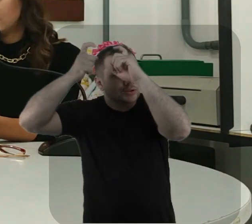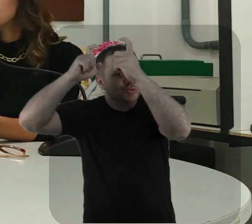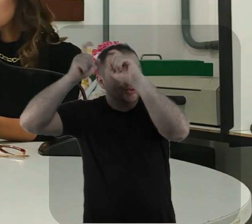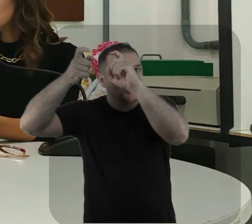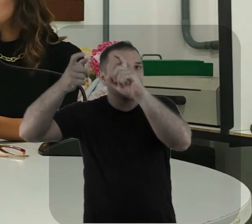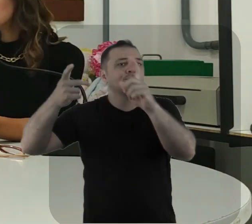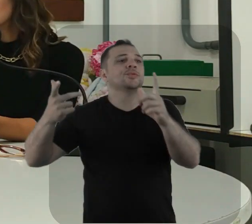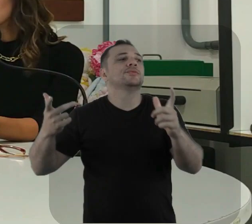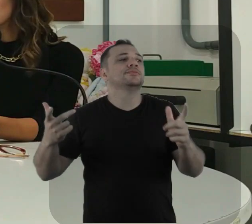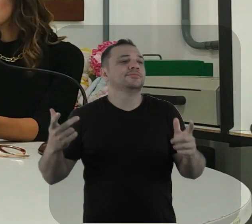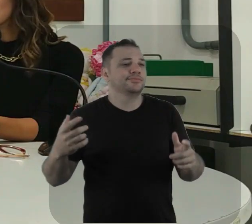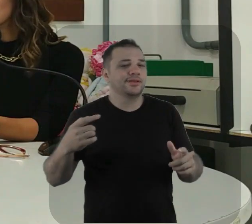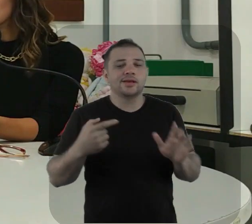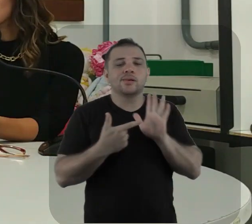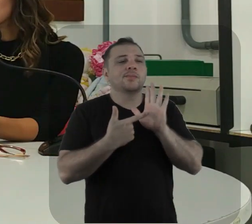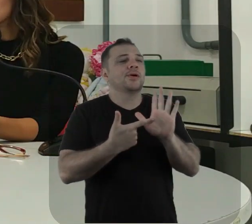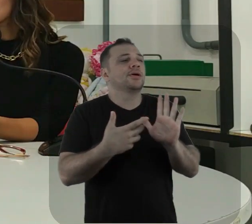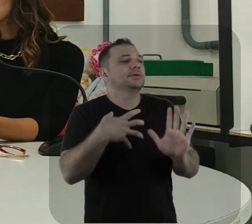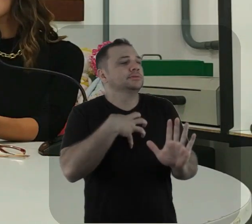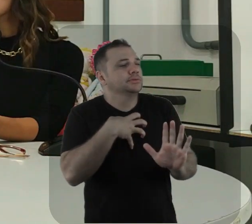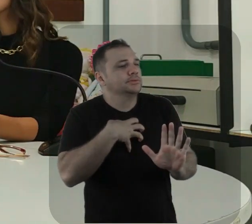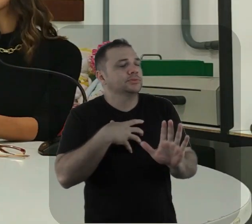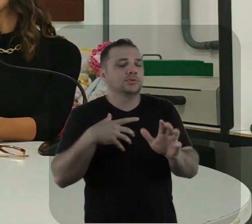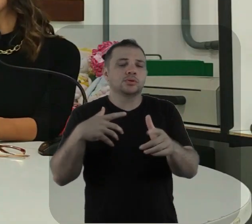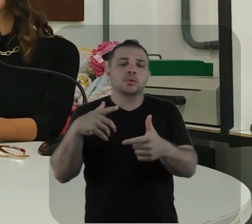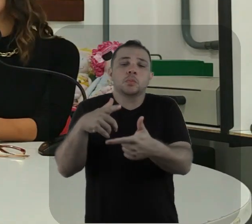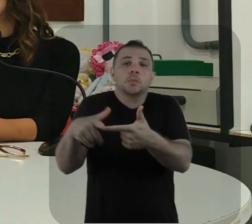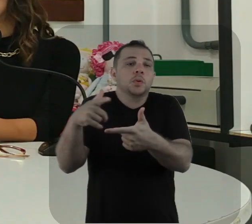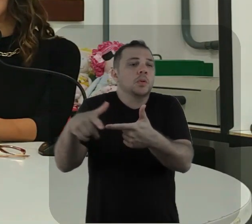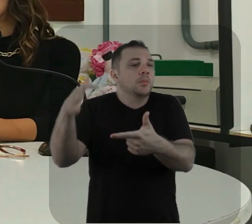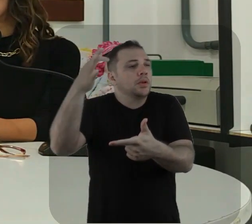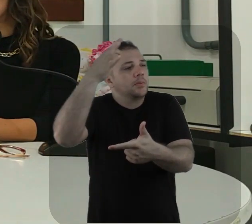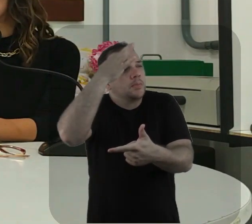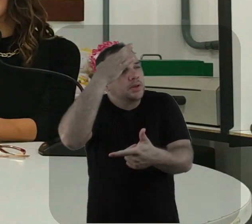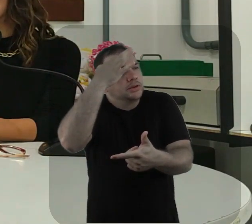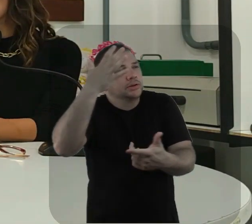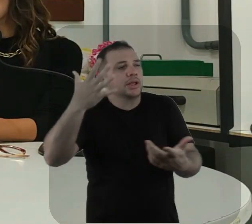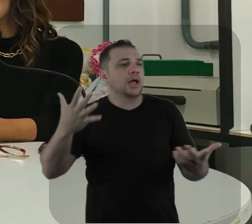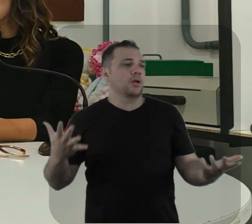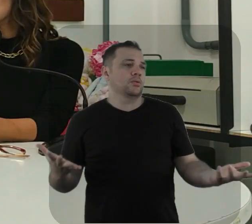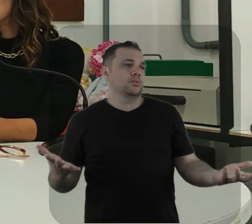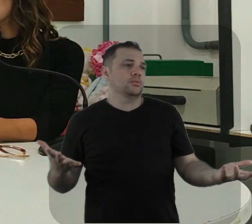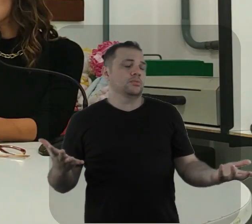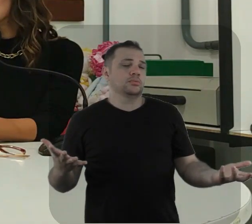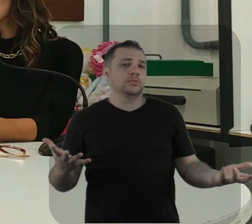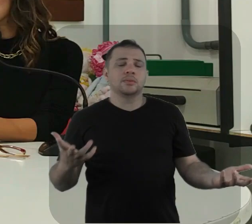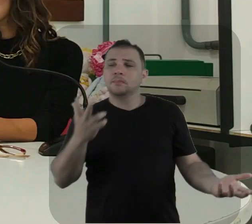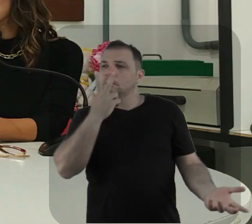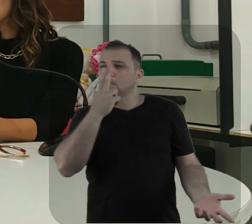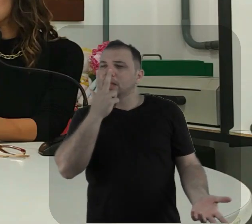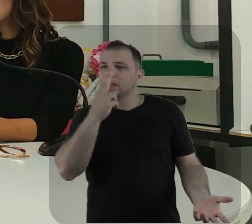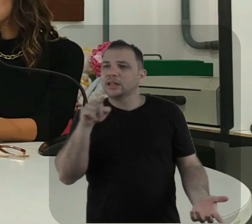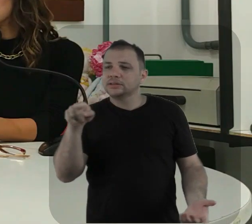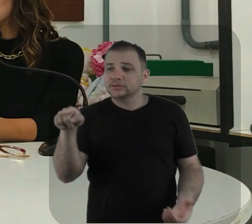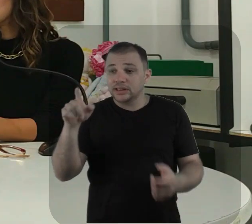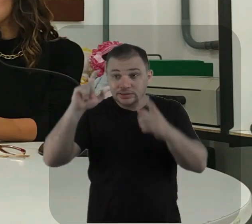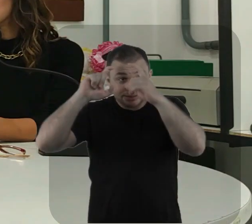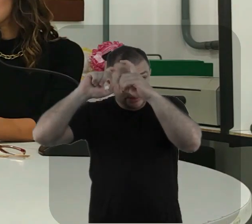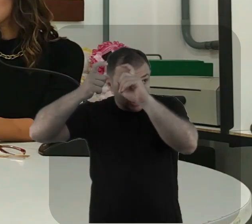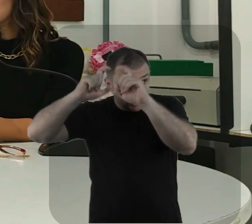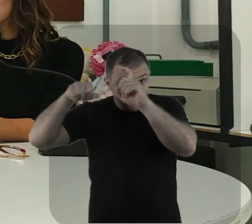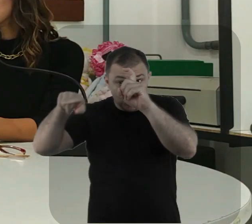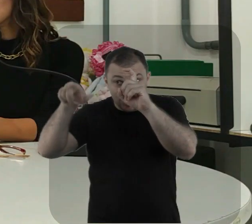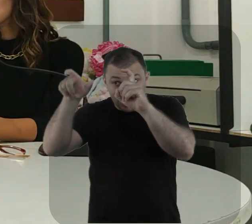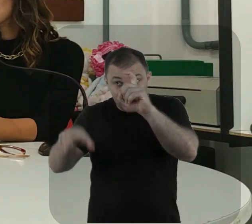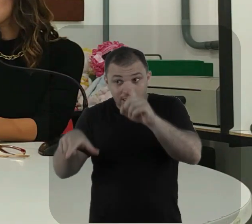De novo, é o que você trouxe muito bem. Aos sintomas, né, aos problemas mentais. Então, é como se as pessoas, somente aquelas